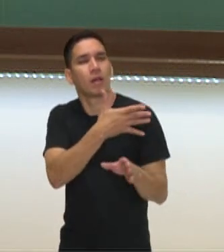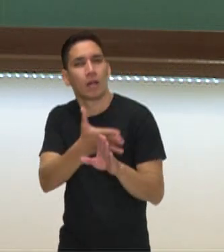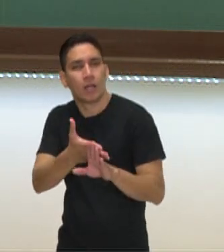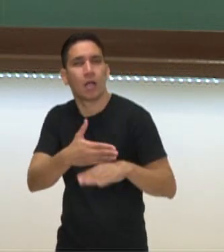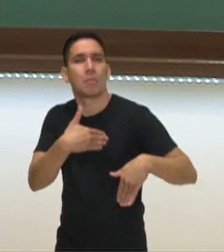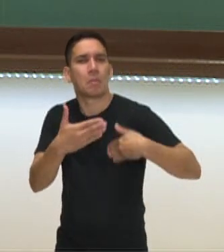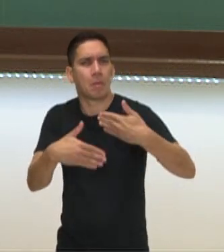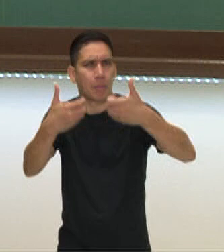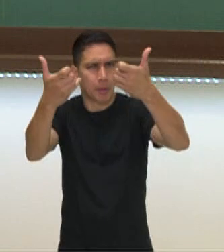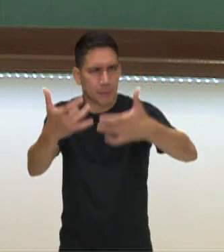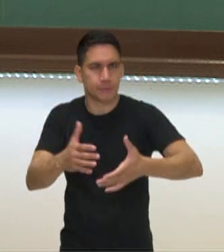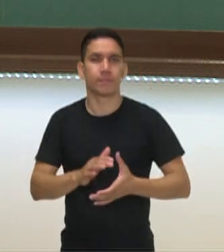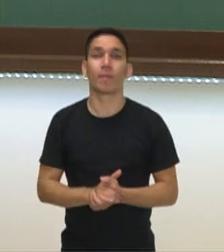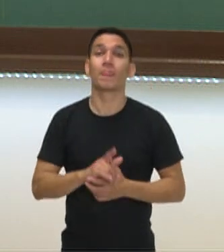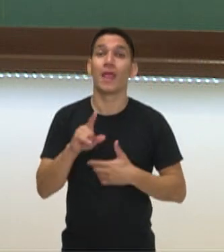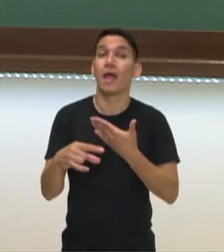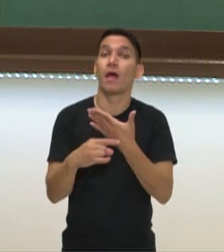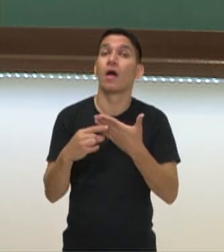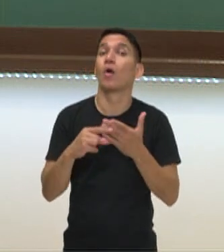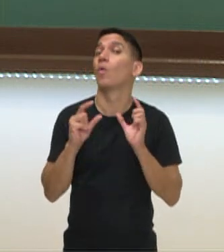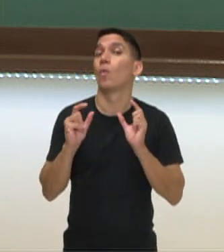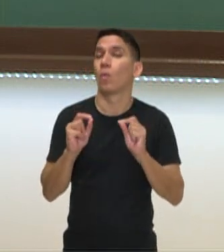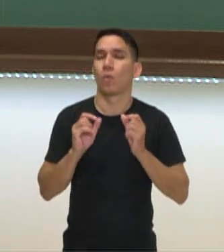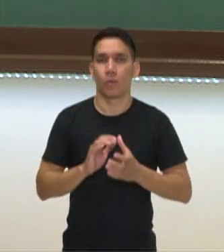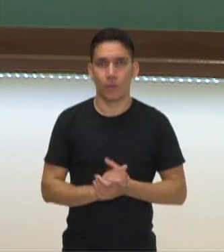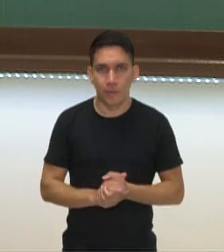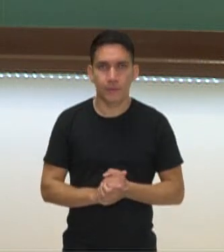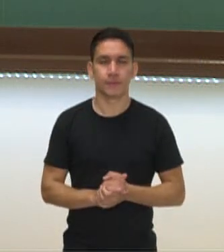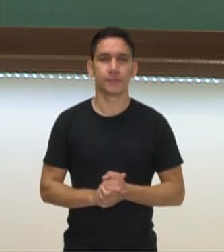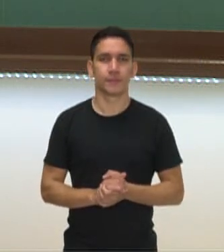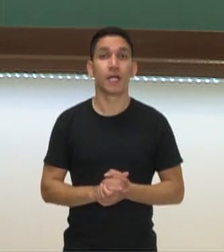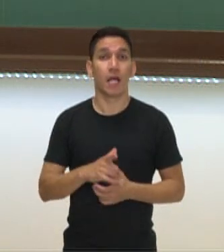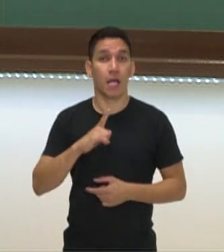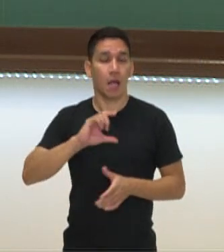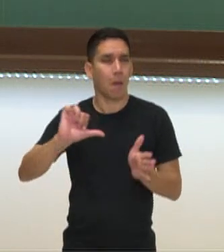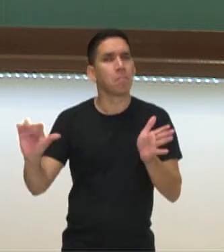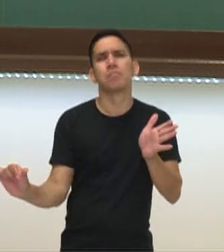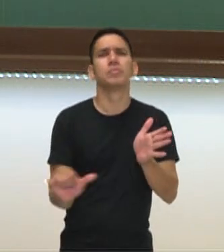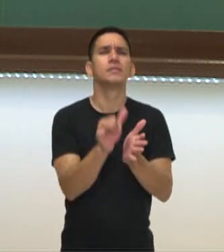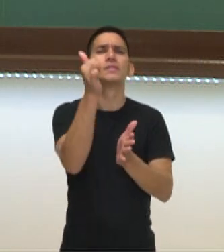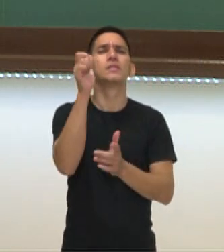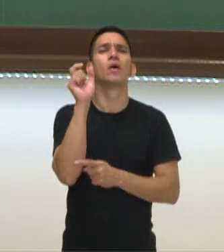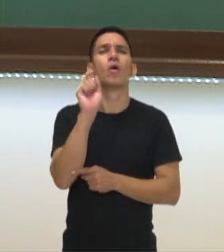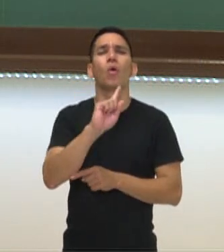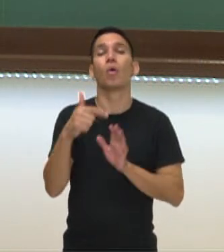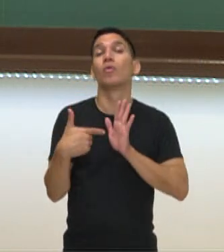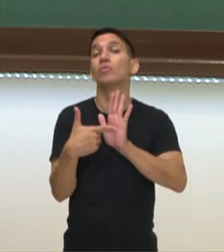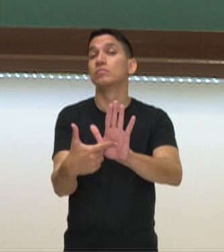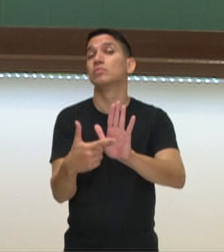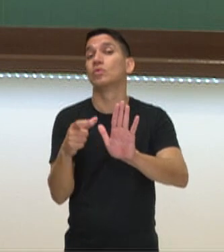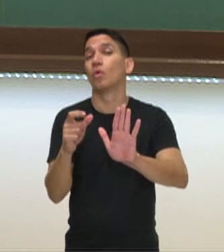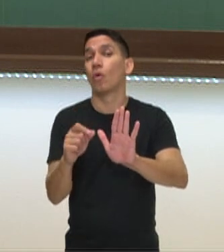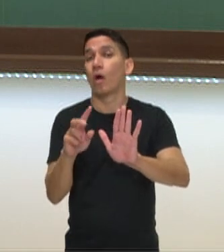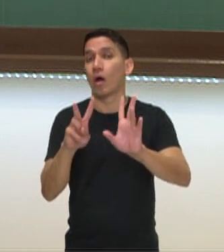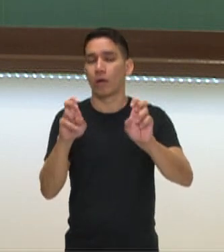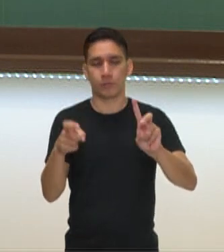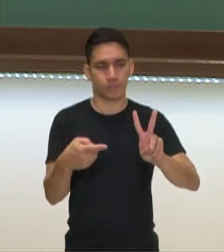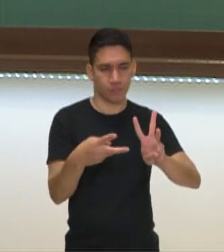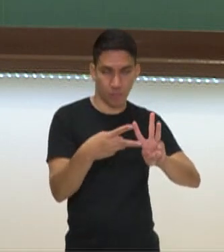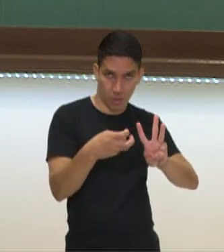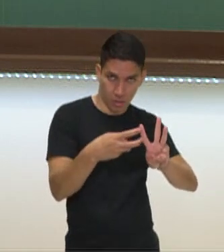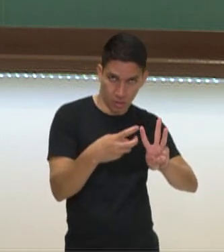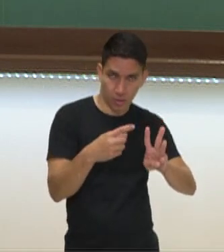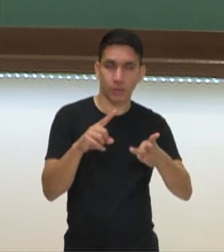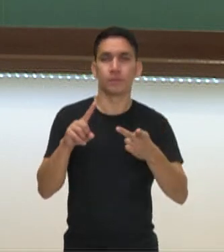do processo, é um autor que ele é um dos primeiros, então, a colocar povos indígenas,